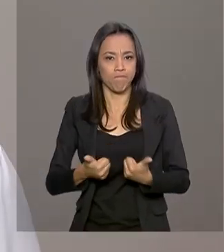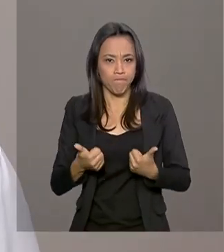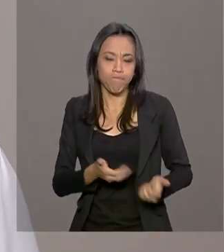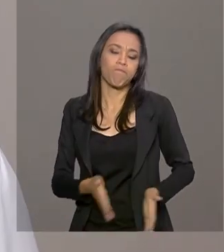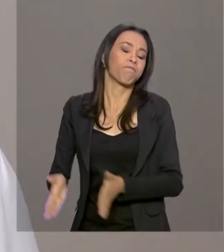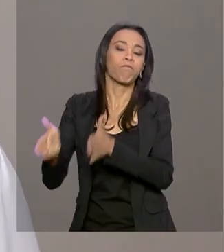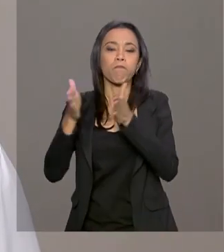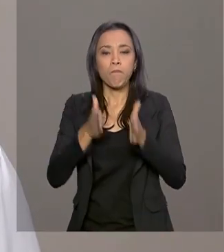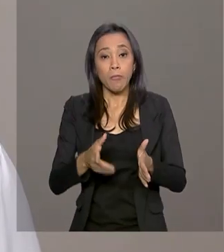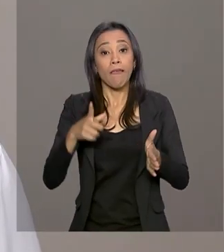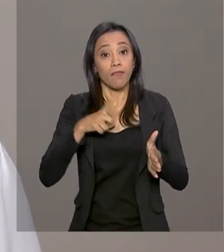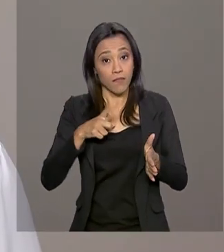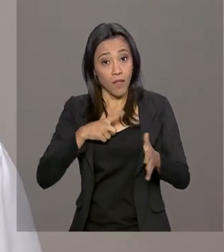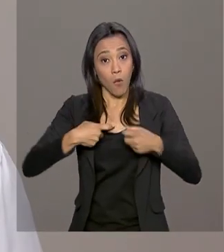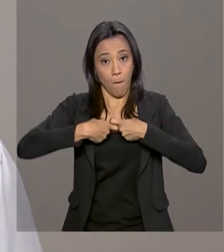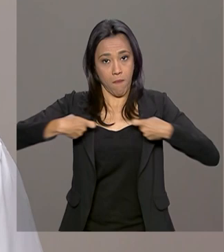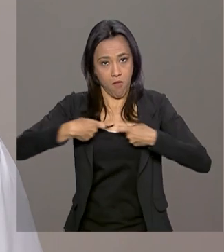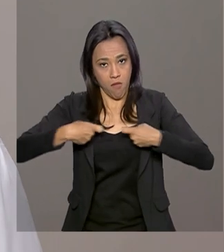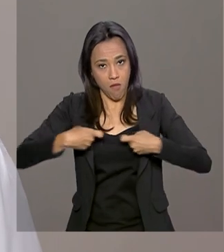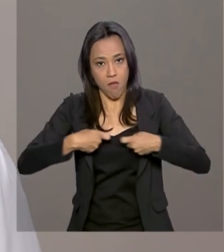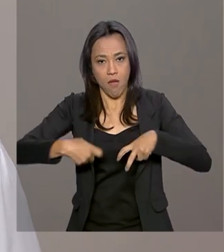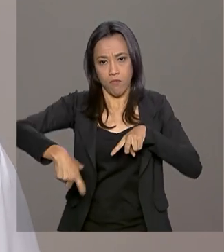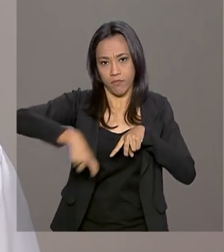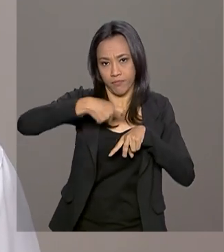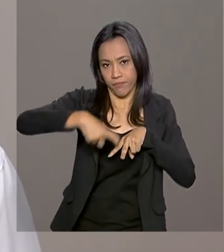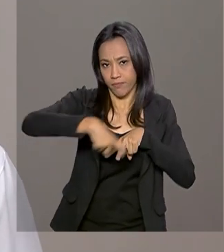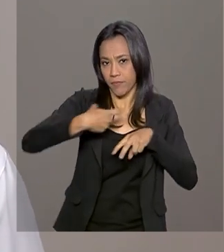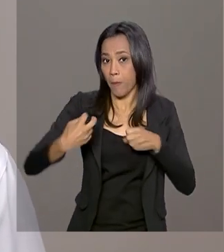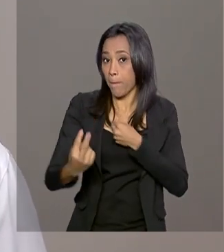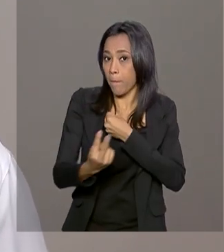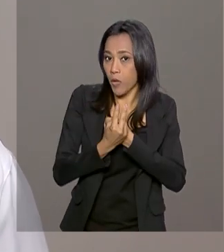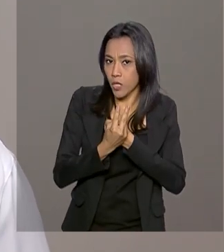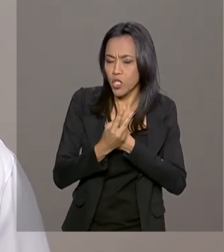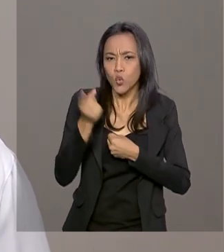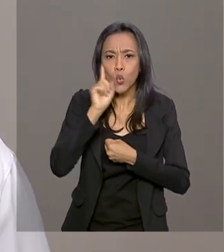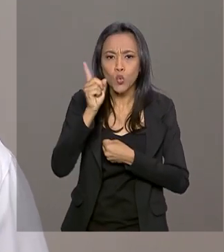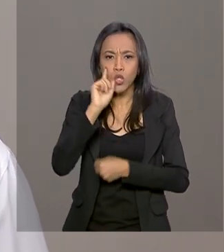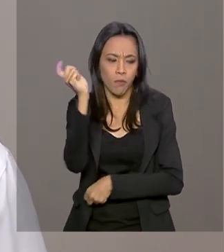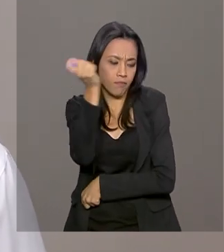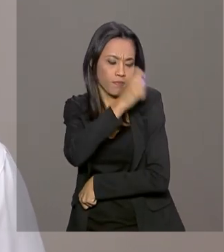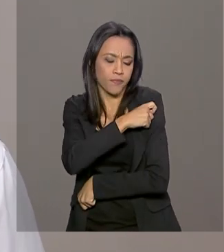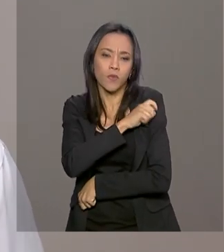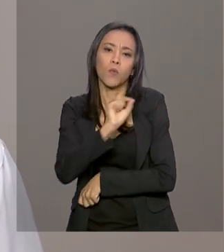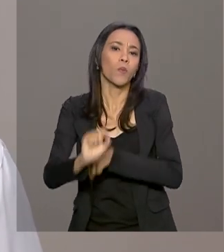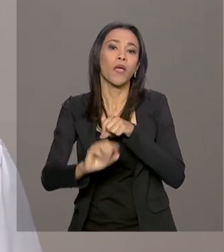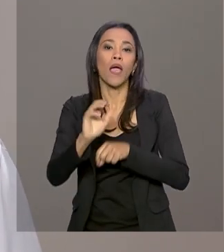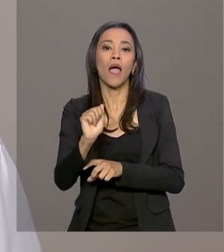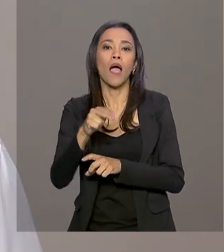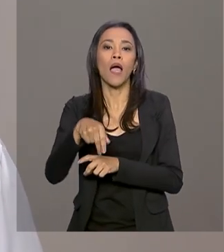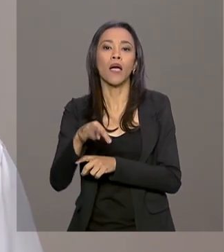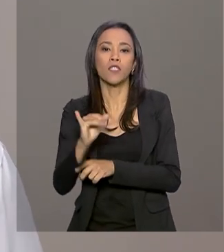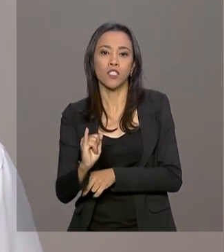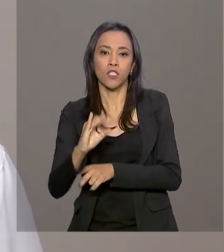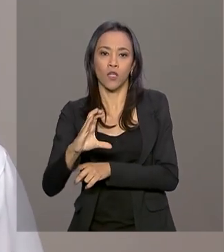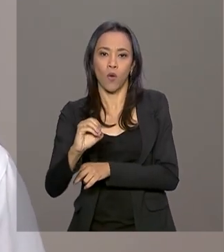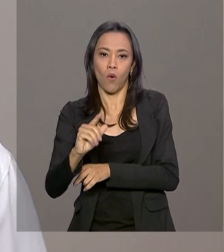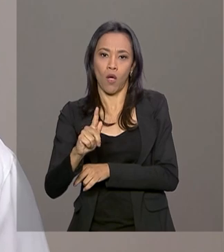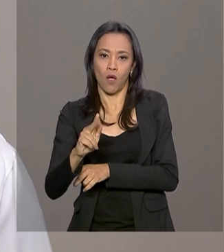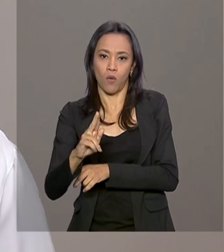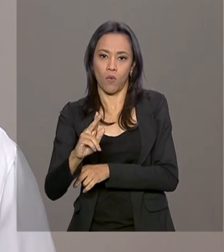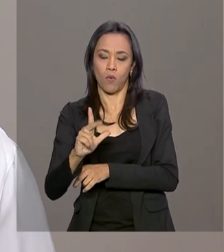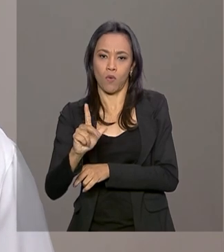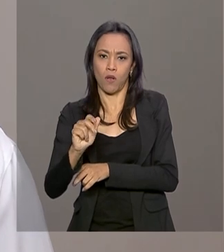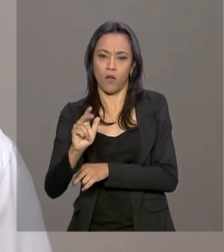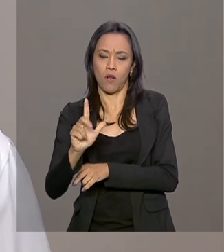ele está com 6 elástica protegido e toma todo dia uma injeção de anticoagulante vai tomar durante a viagem